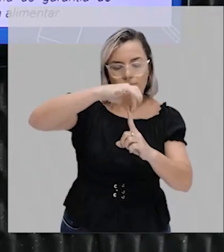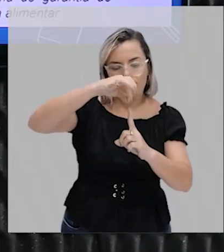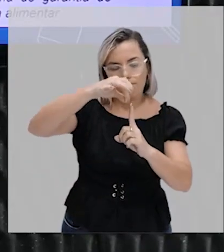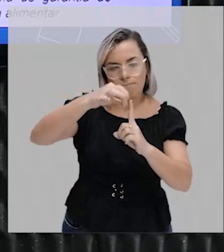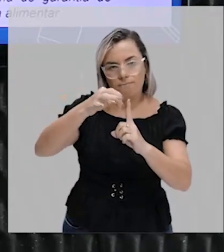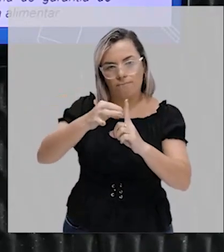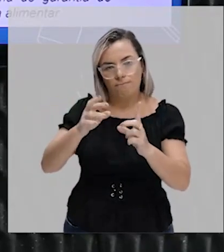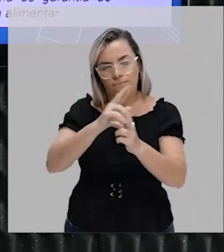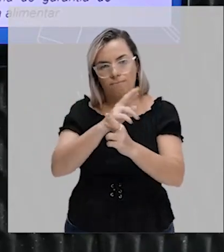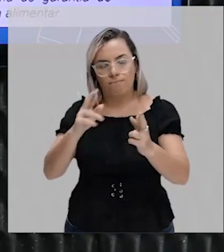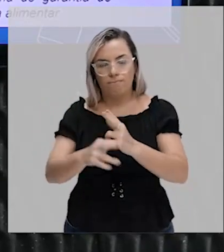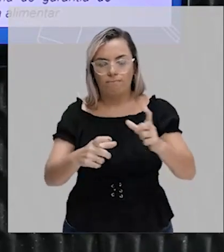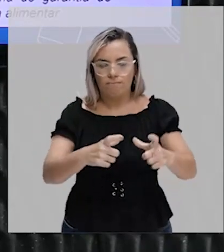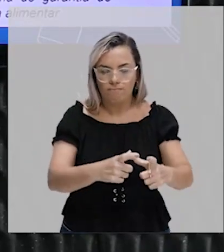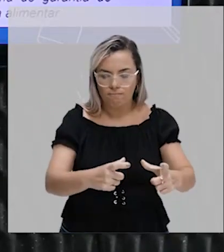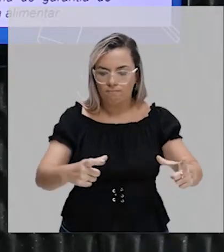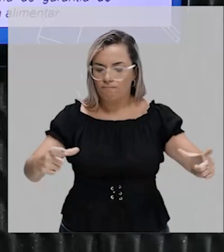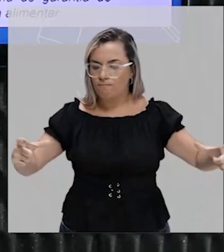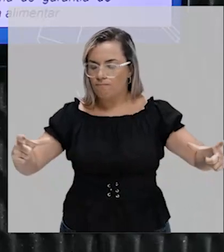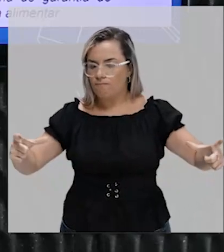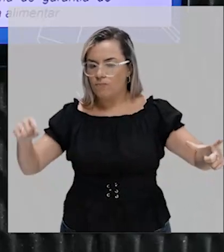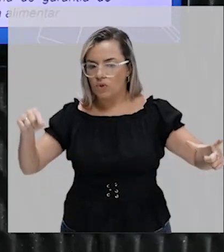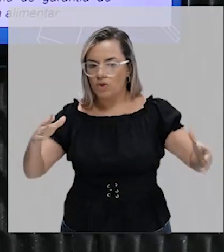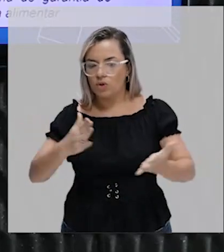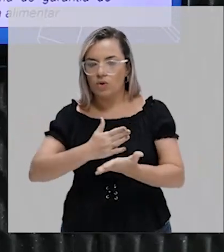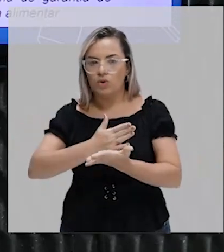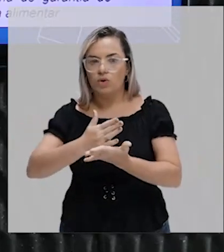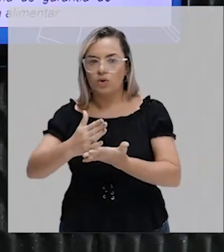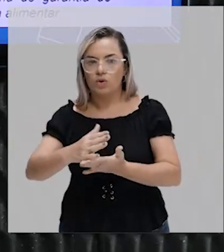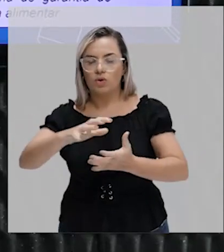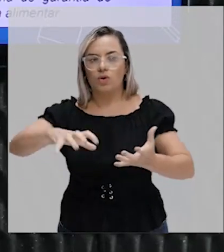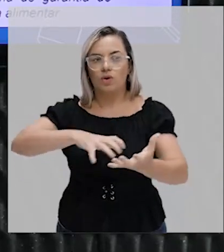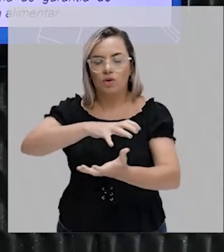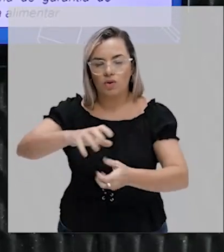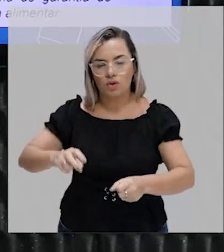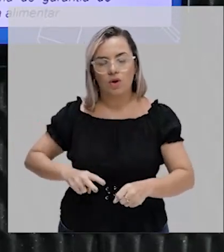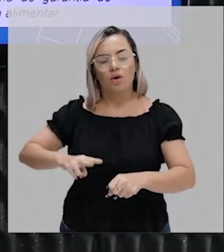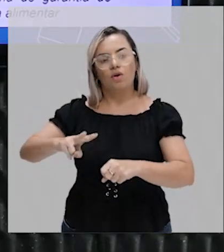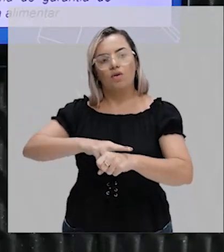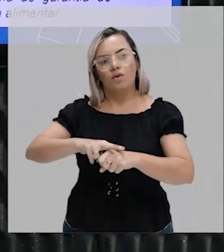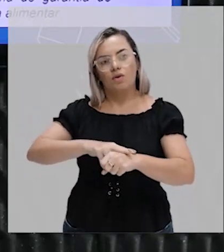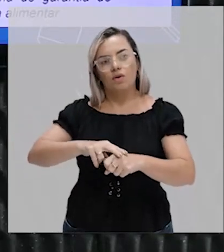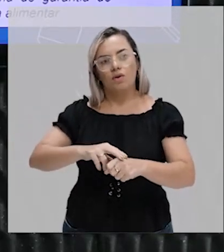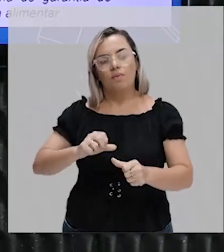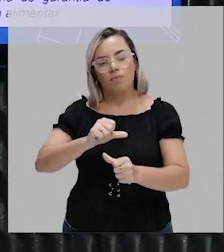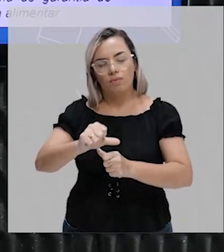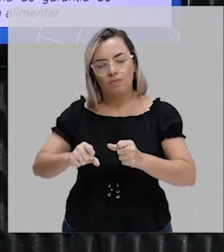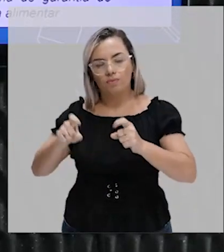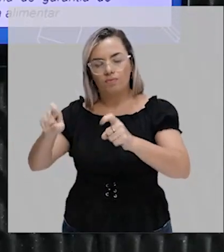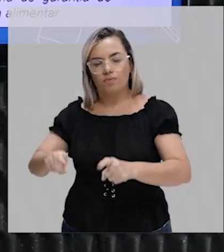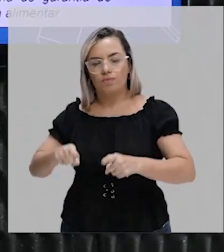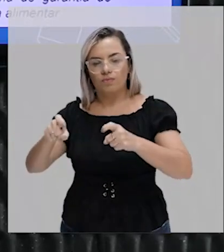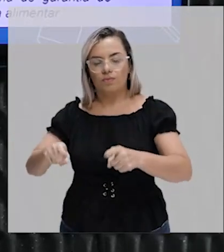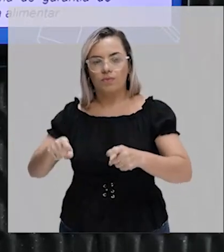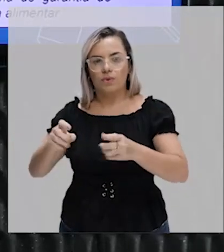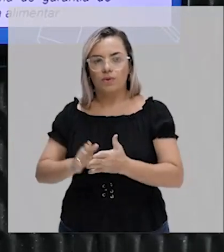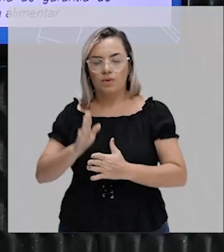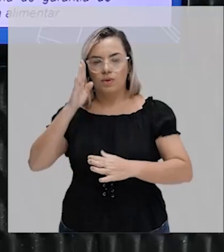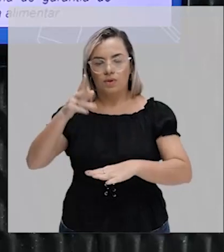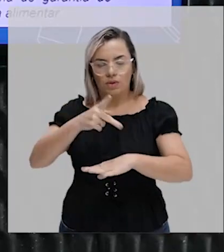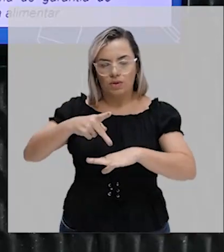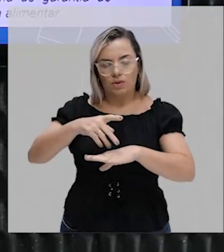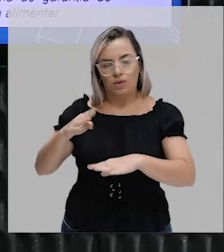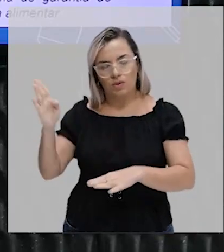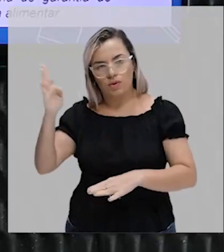claro, espaço, né, para a Revolução Verde entrar em outros países, como o Brasil, e principalmente para motivar aí a expansão